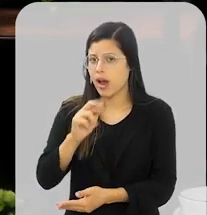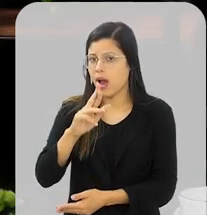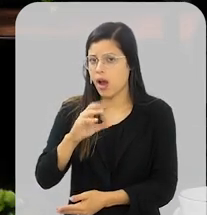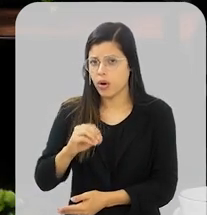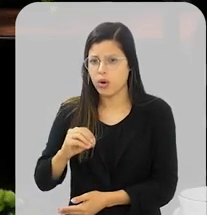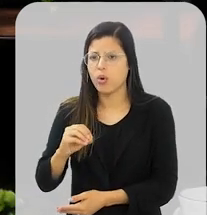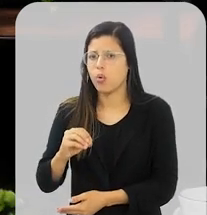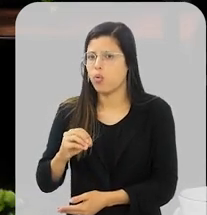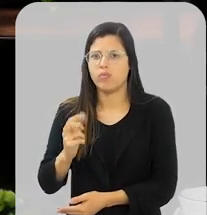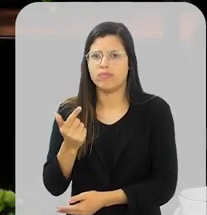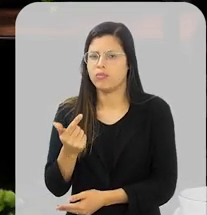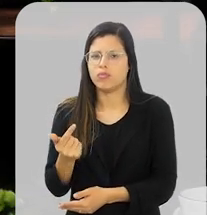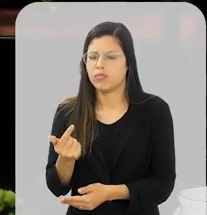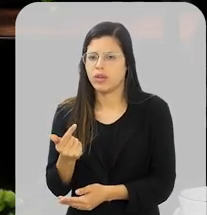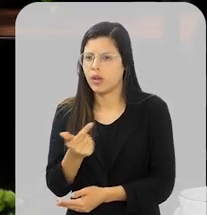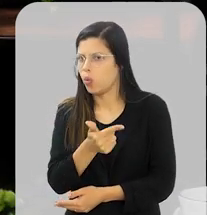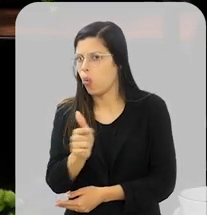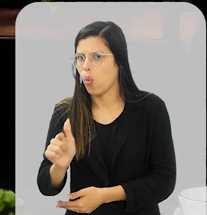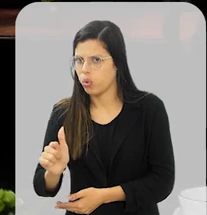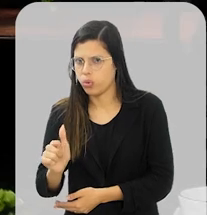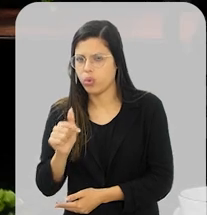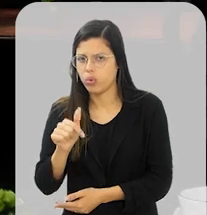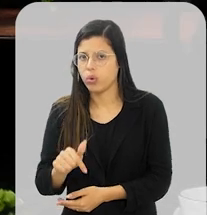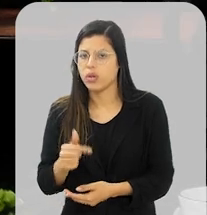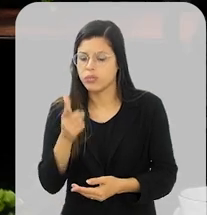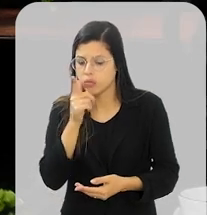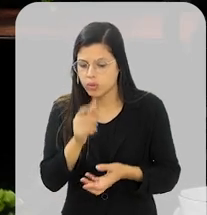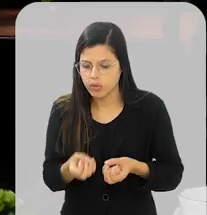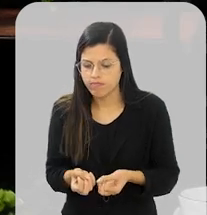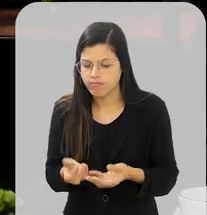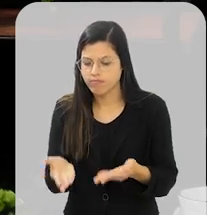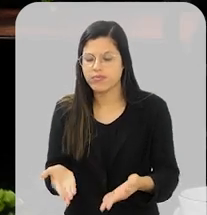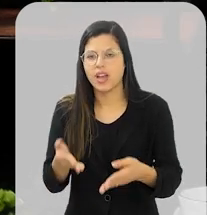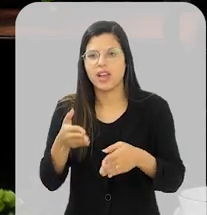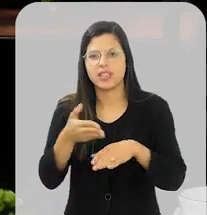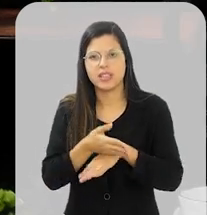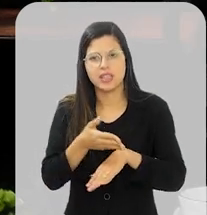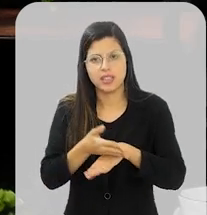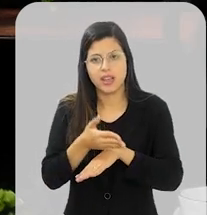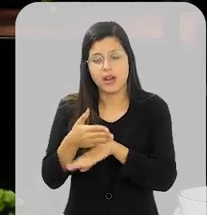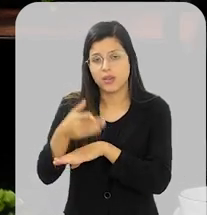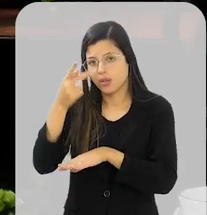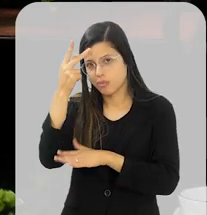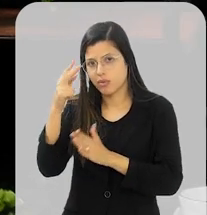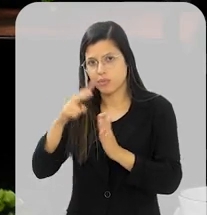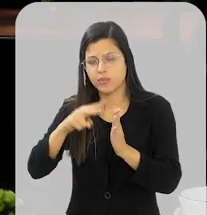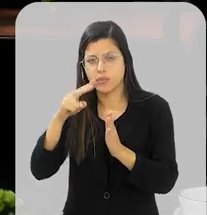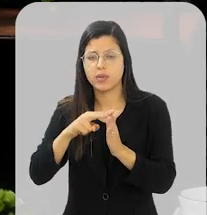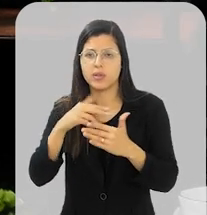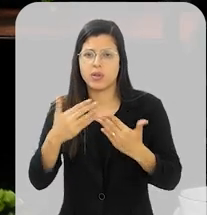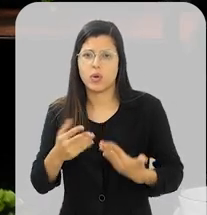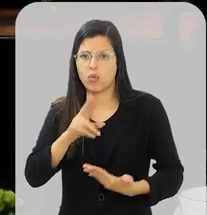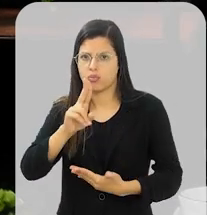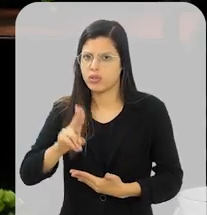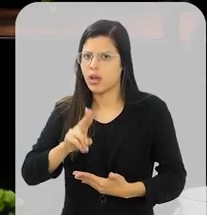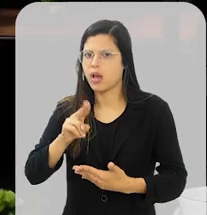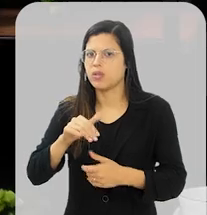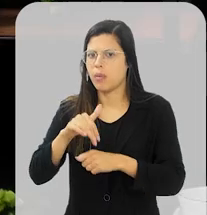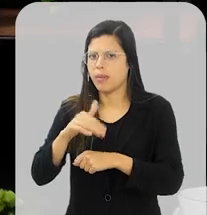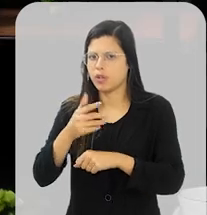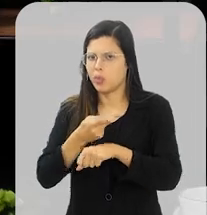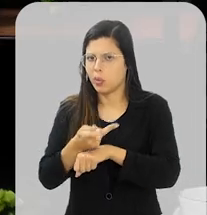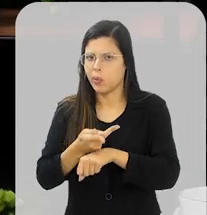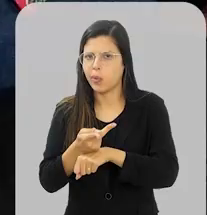raros, e a gente consegue dar o acesso ao leitor dessa literatura. Então, o usado nos eventos é bem